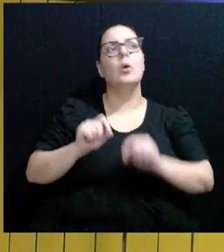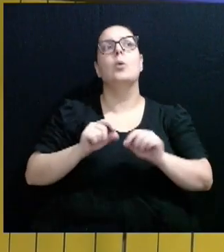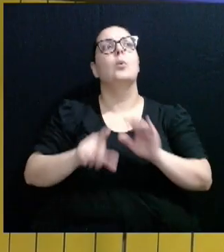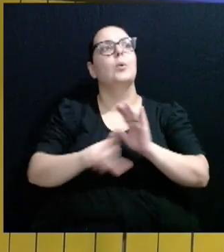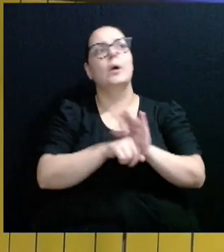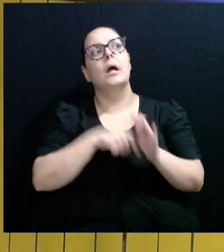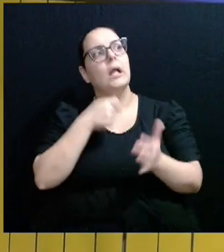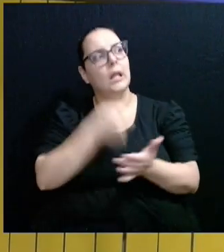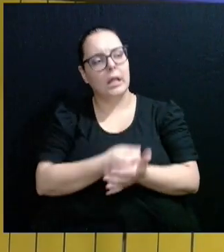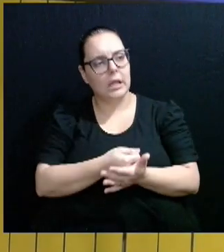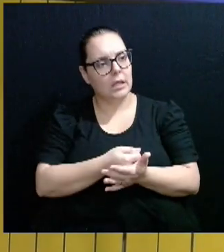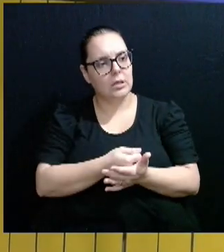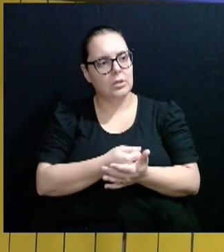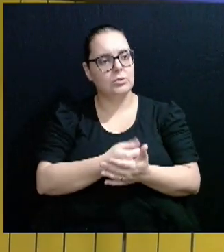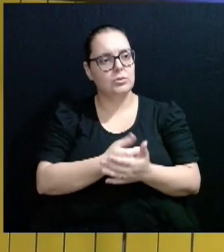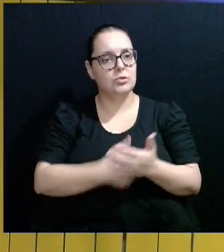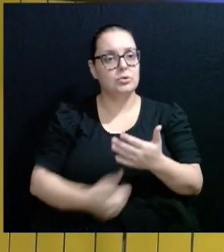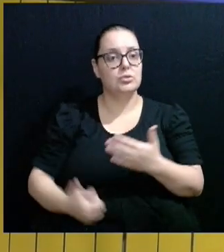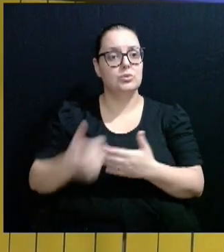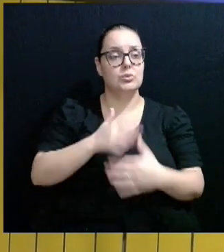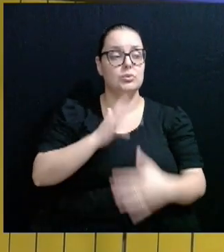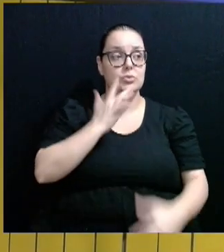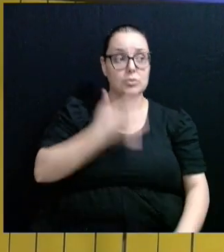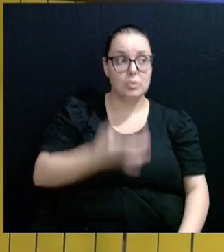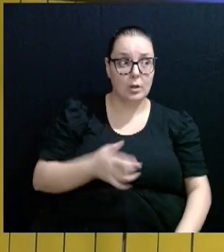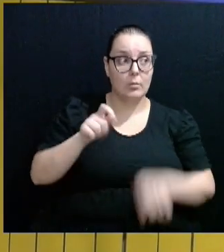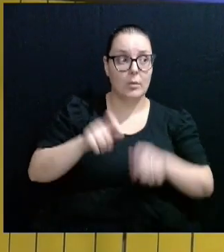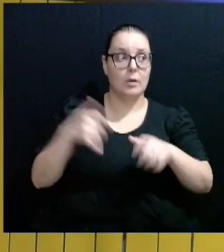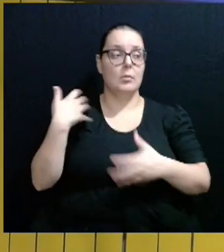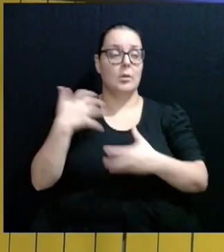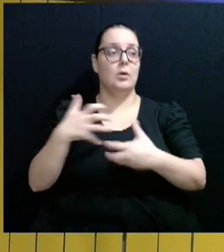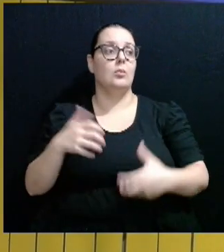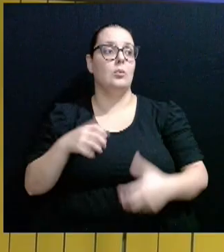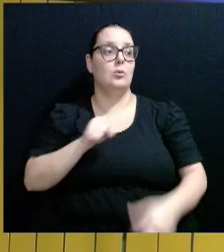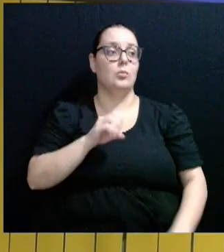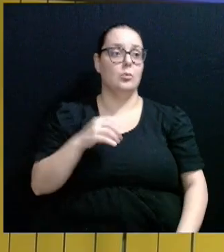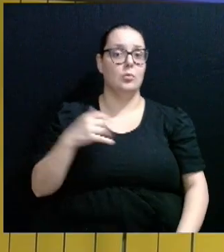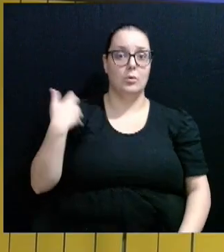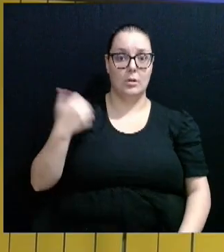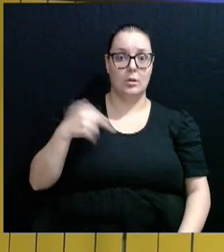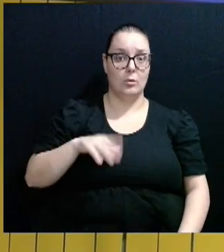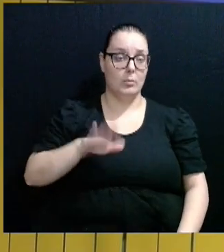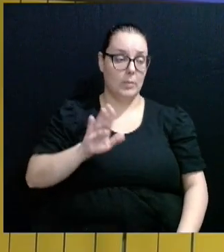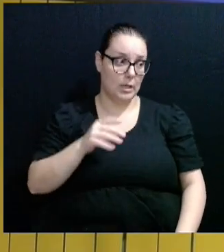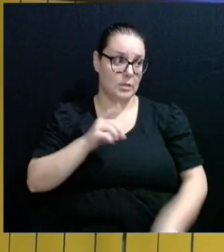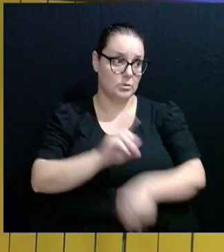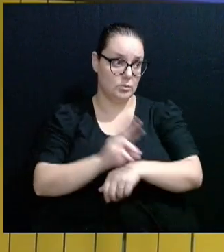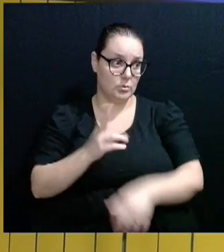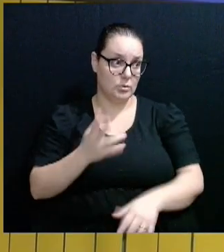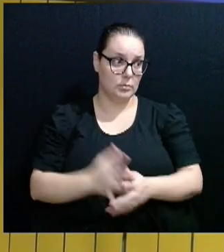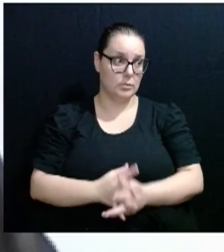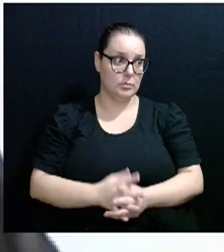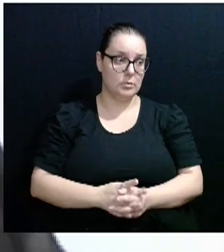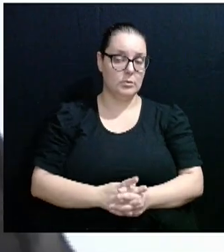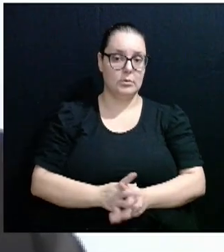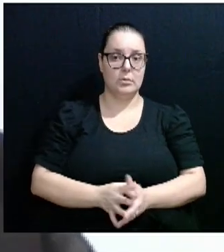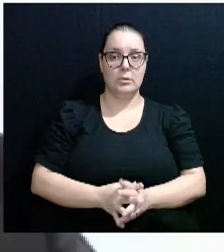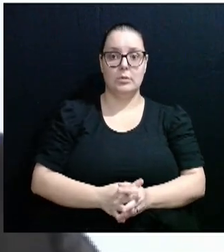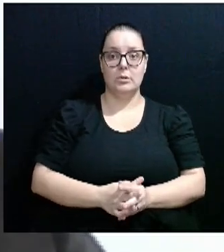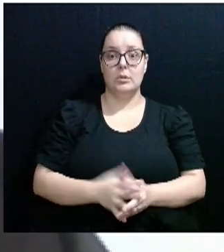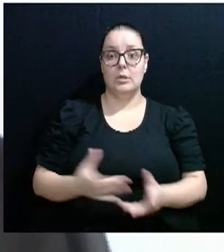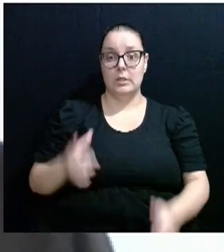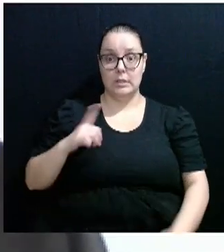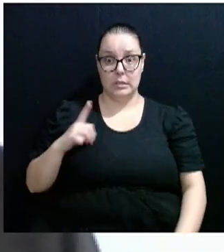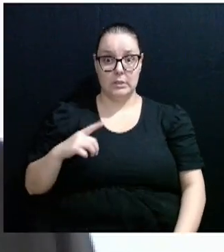de prioridade para as pessoas idosas com 80 anos ou mais, doutor? Existe uma